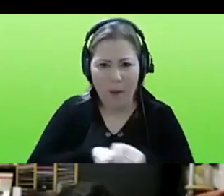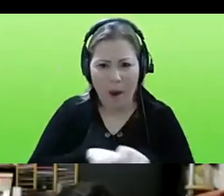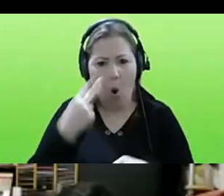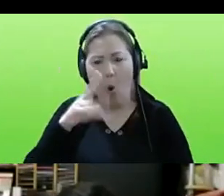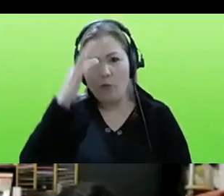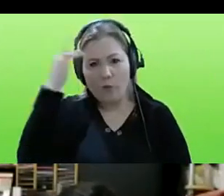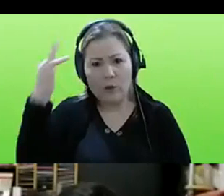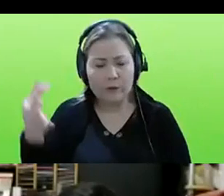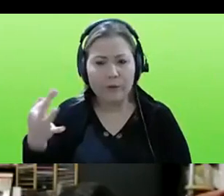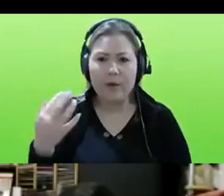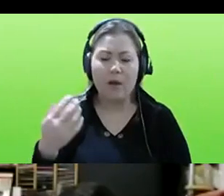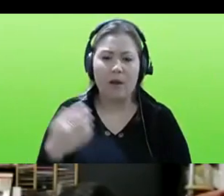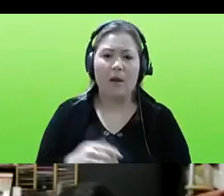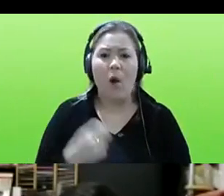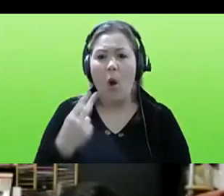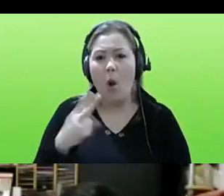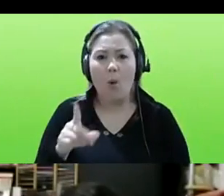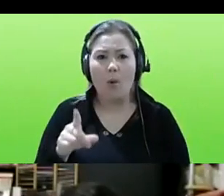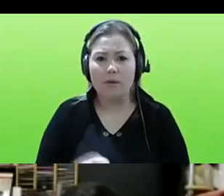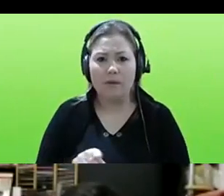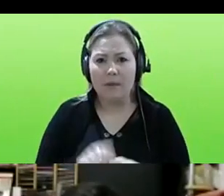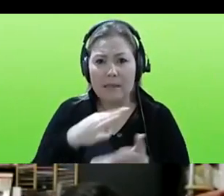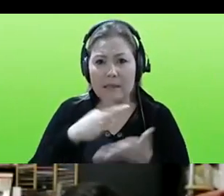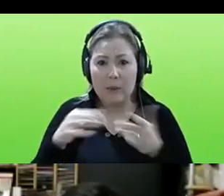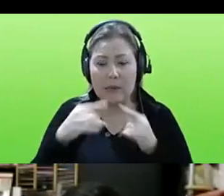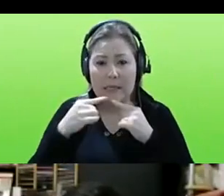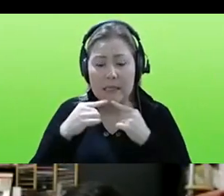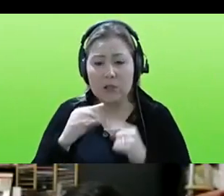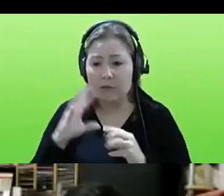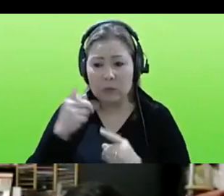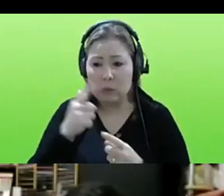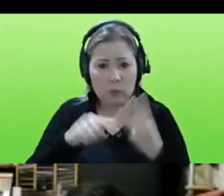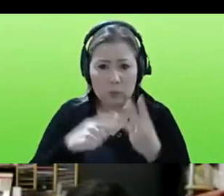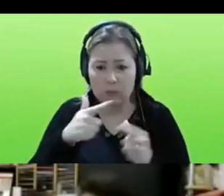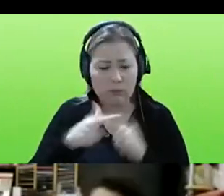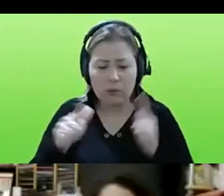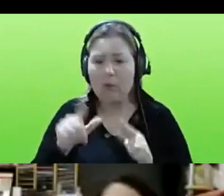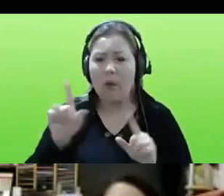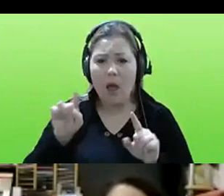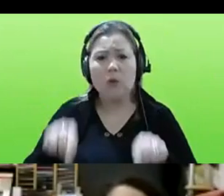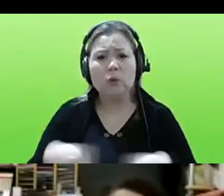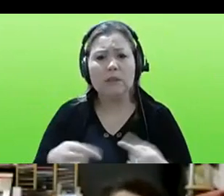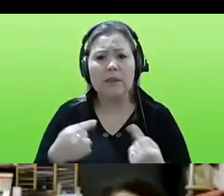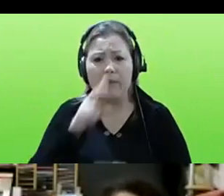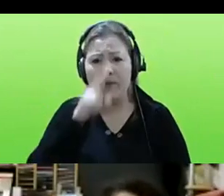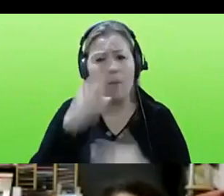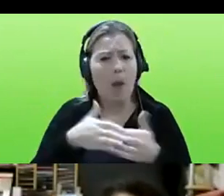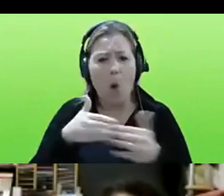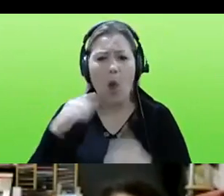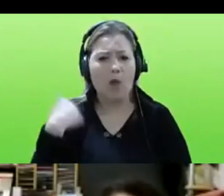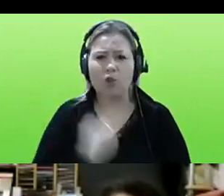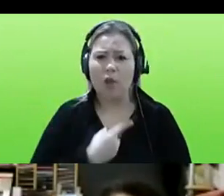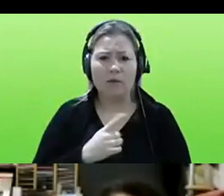filosofia, ou menos ainda em teoria crítica, por favor, esse é um desafio para qualquer um de nós, qualquer um